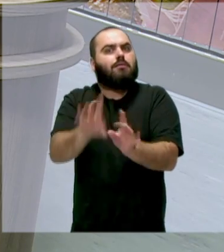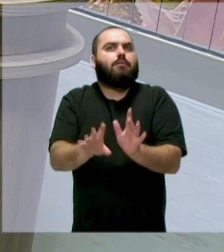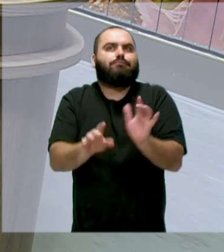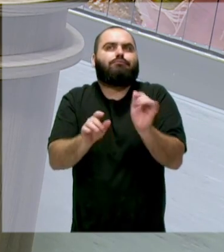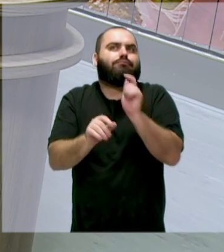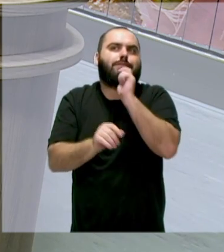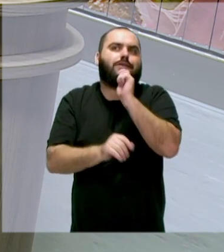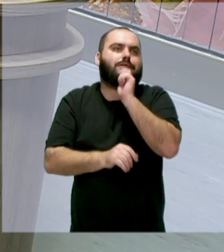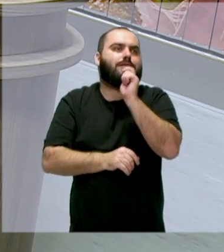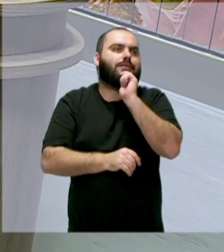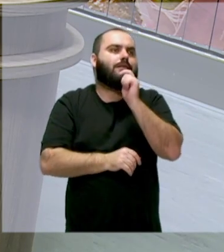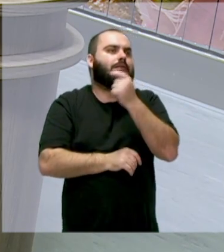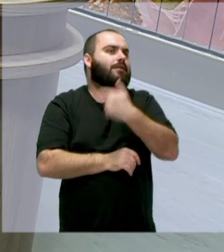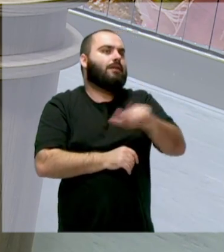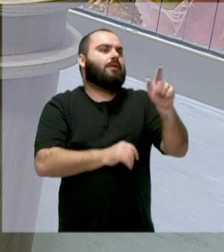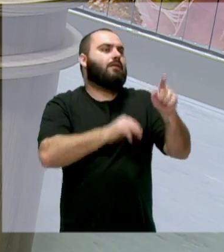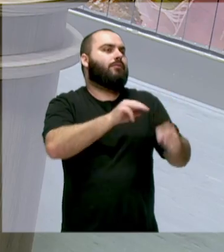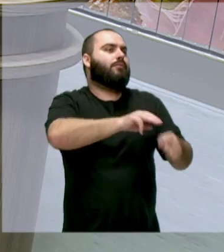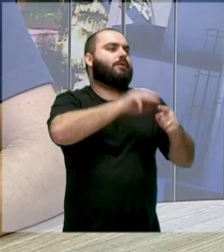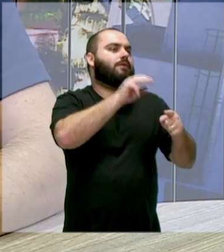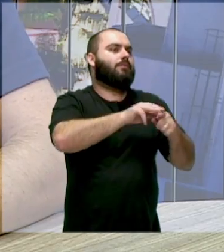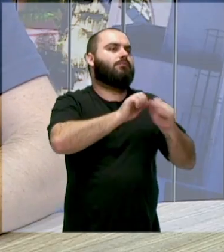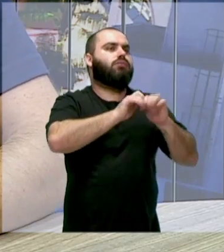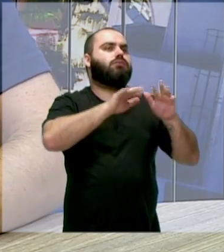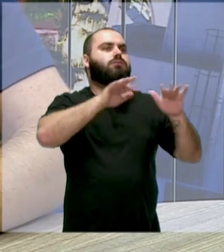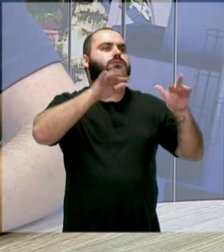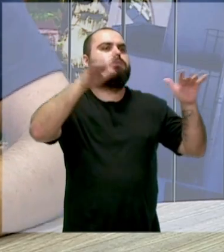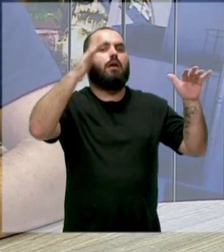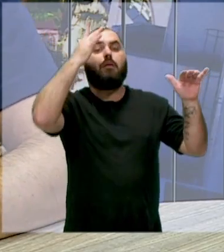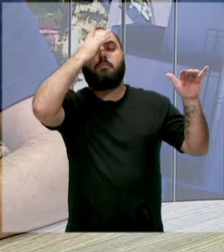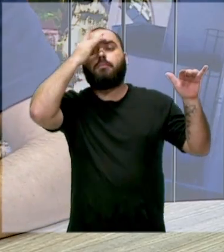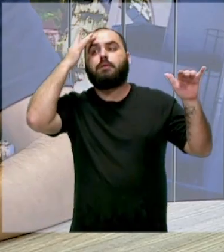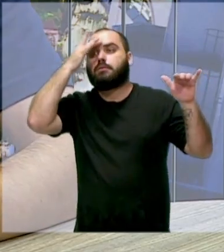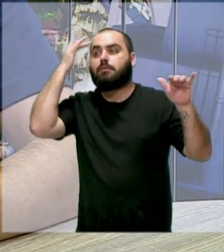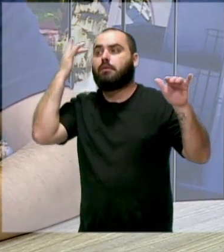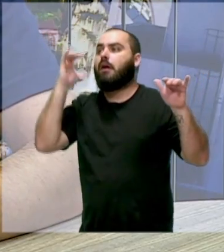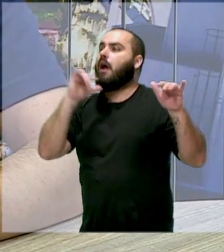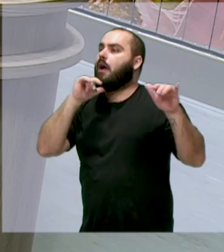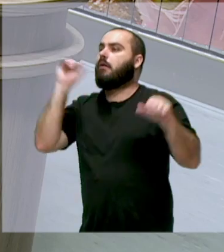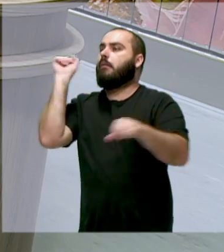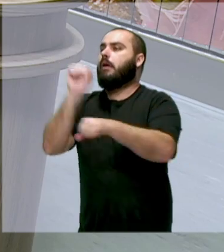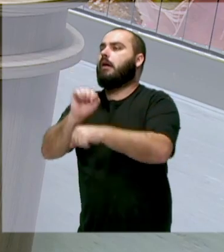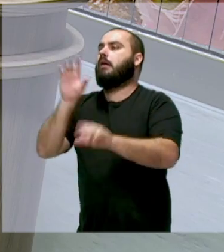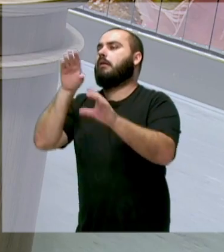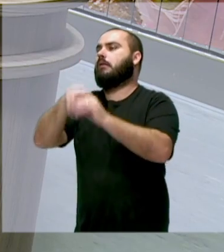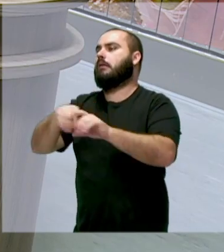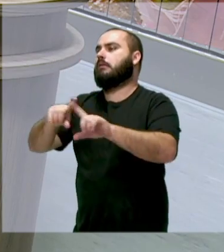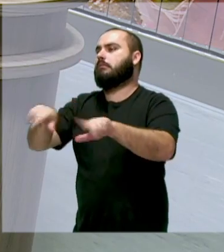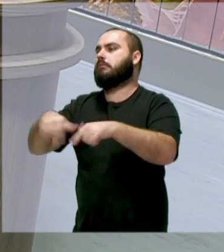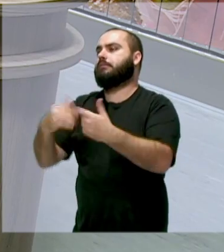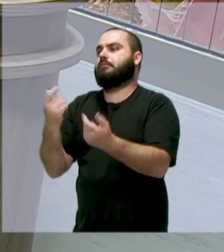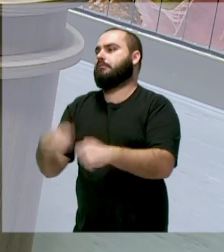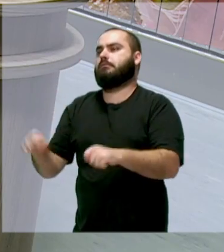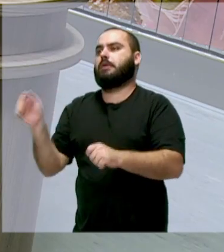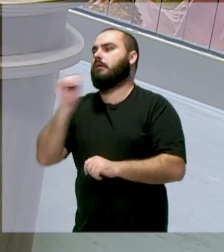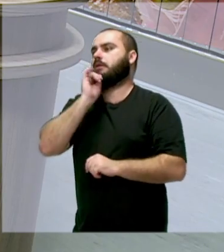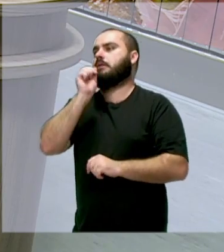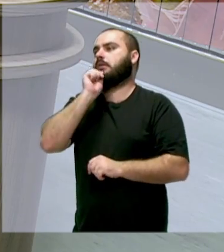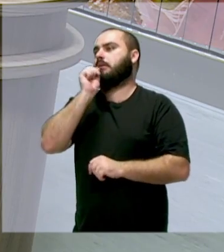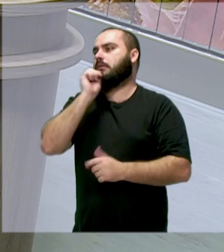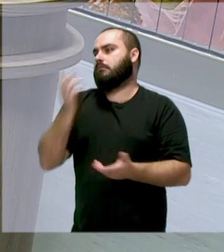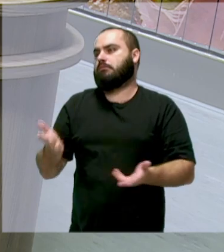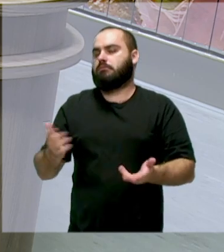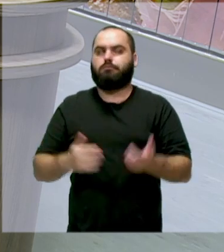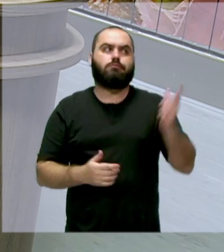pegar, soltar um monte de mosquito no município e a pessoa continuar acumulando água parada no quintal. Exatamente, né? Quer Não dizer, adianta. Não adianta